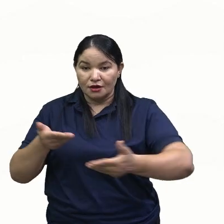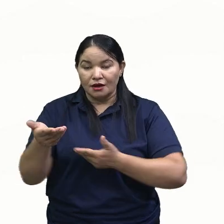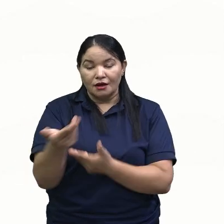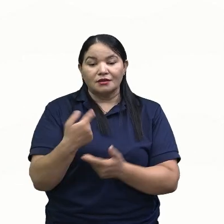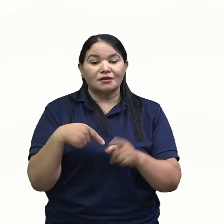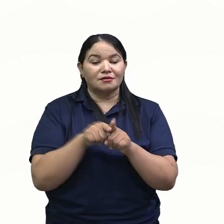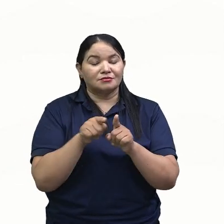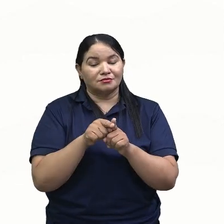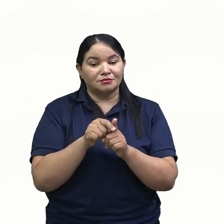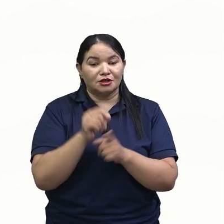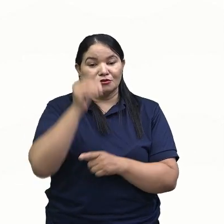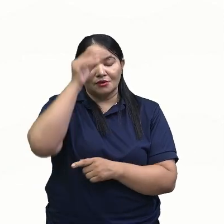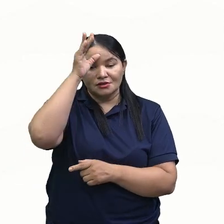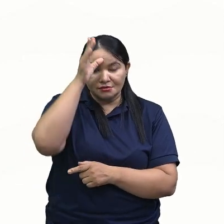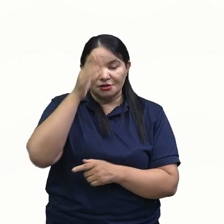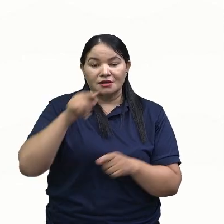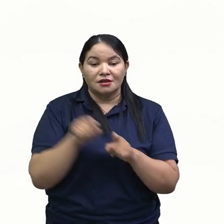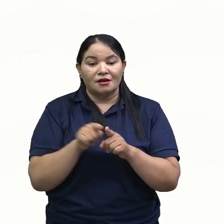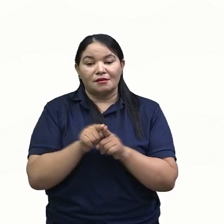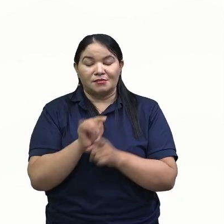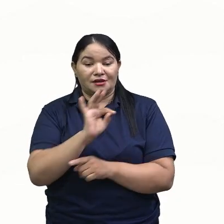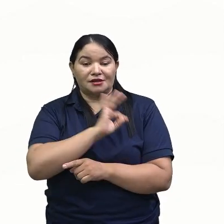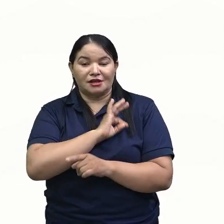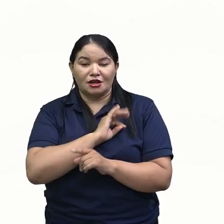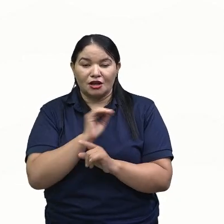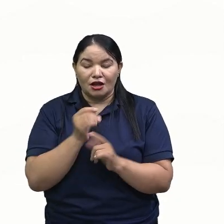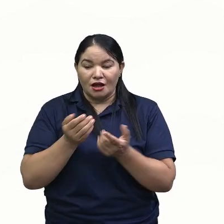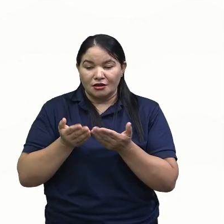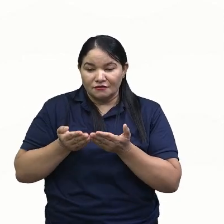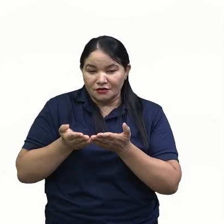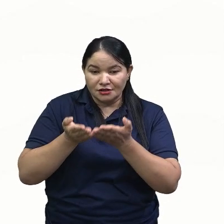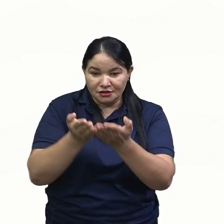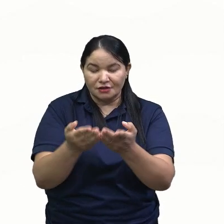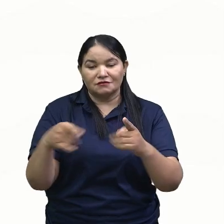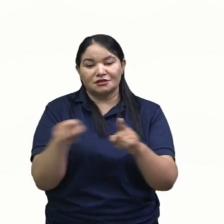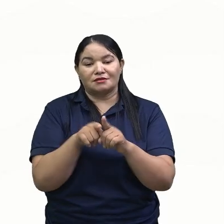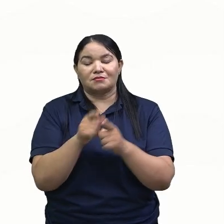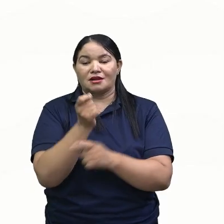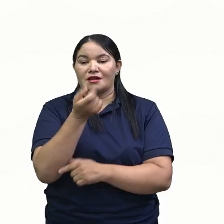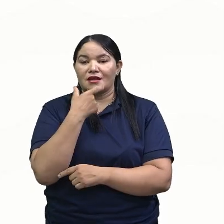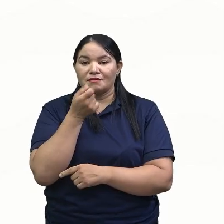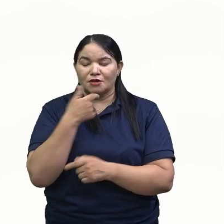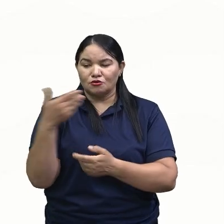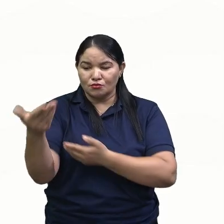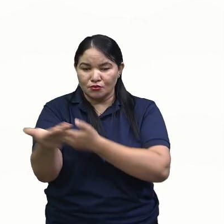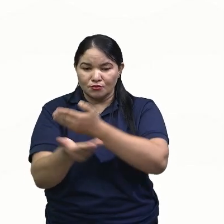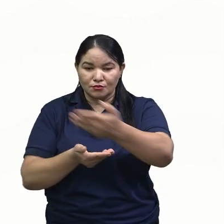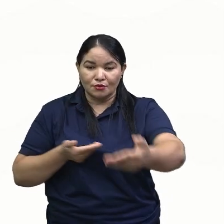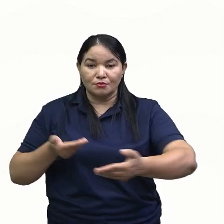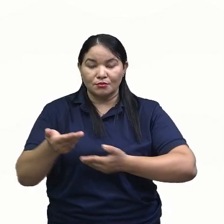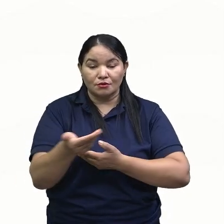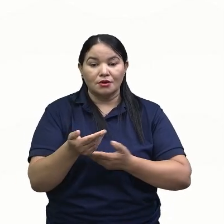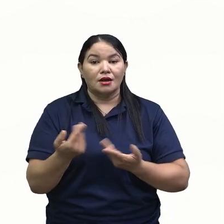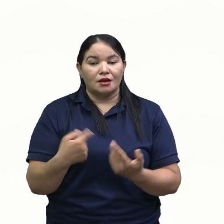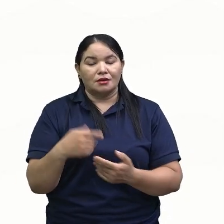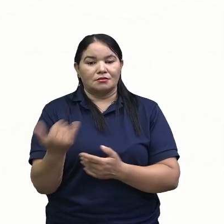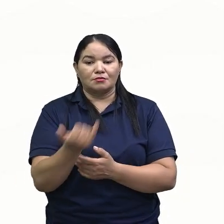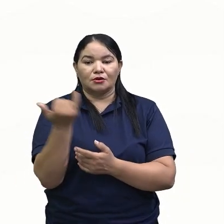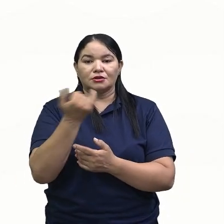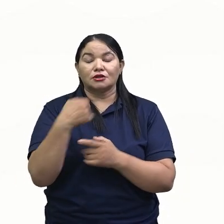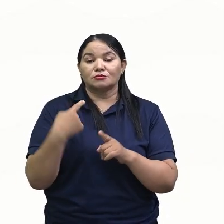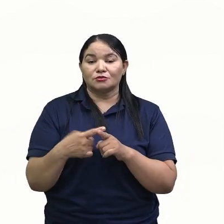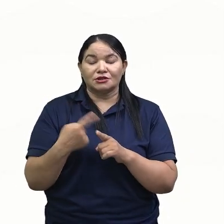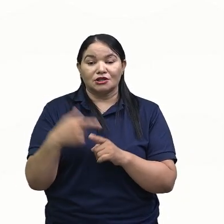conhecimentos, como técnicas de navegação e remédios. Esse é um ponto importante para a gente compreender, dentro